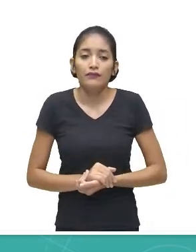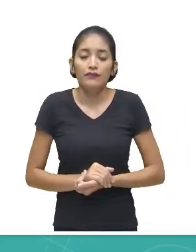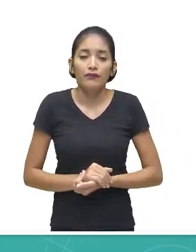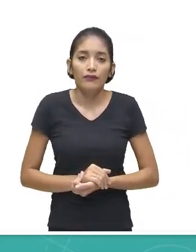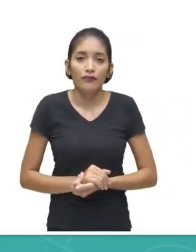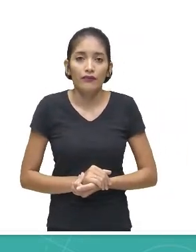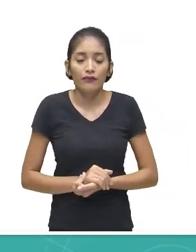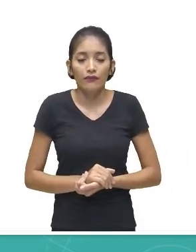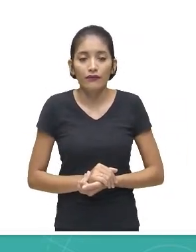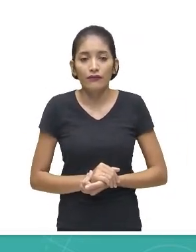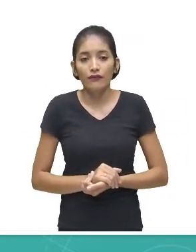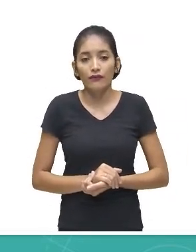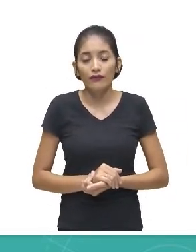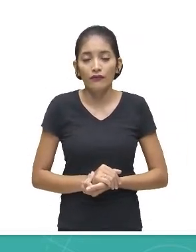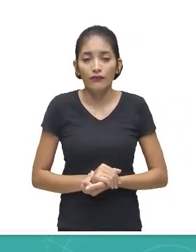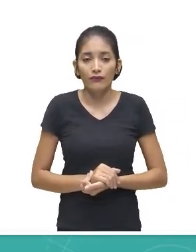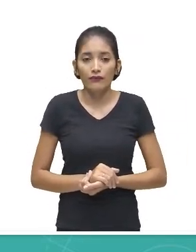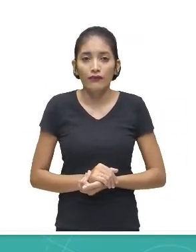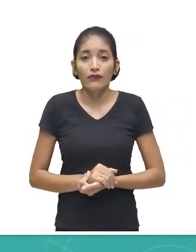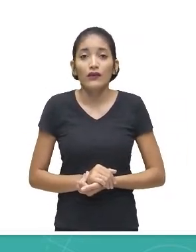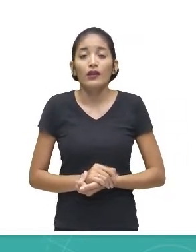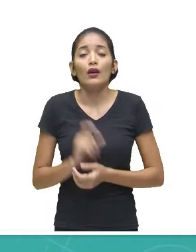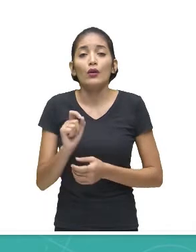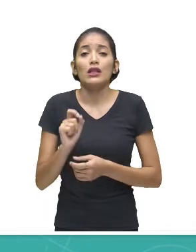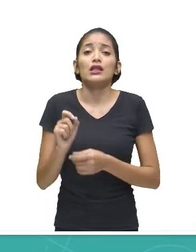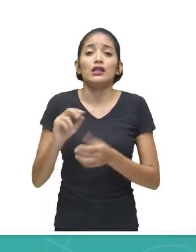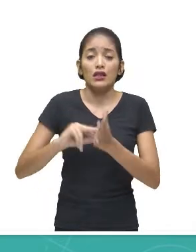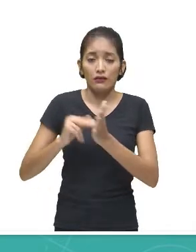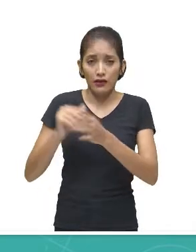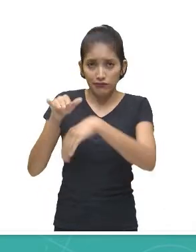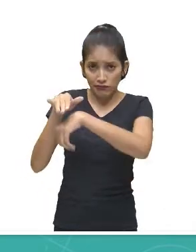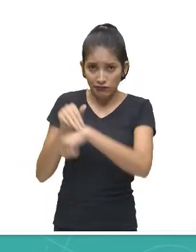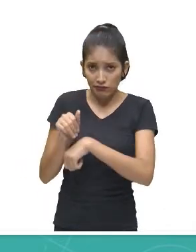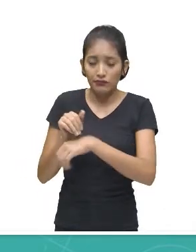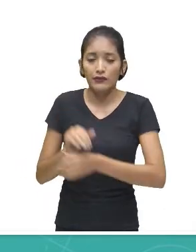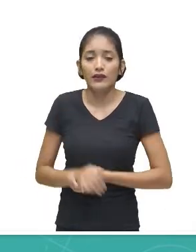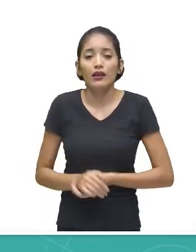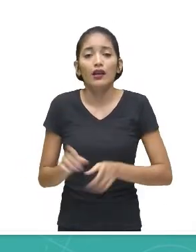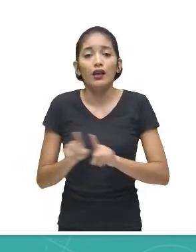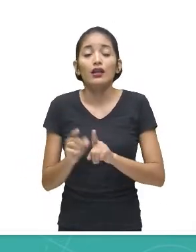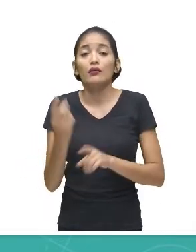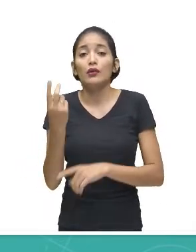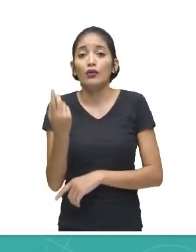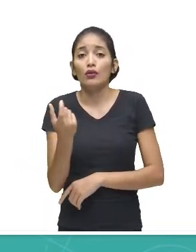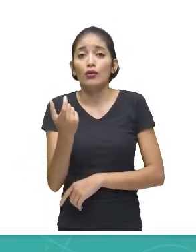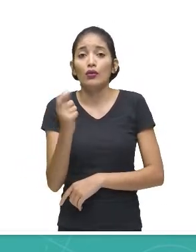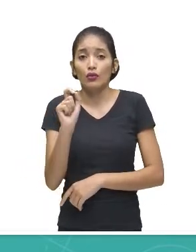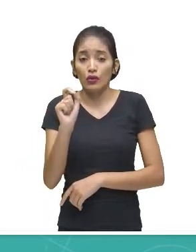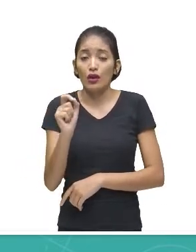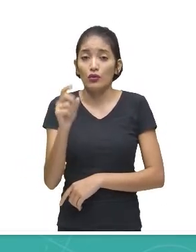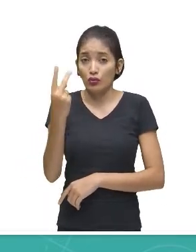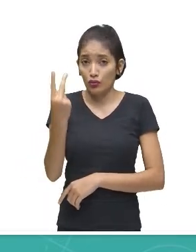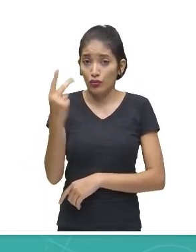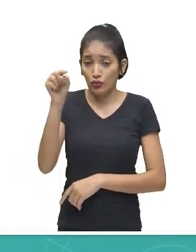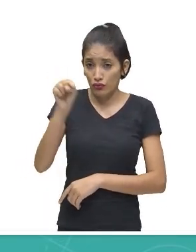o vocativo, o chamamento, né? E aqui eu tenho novamente os 2 pontos que indica uma